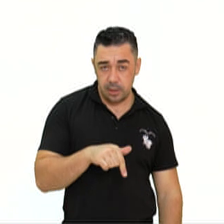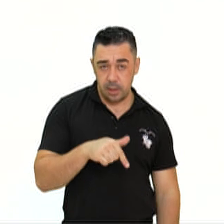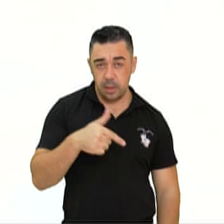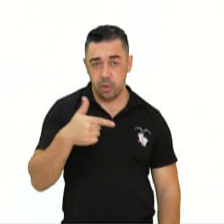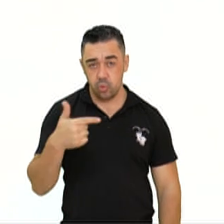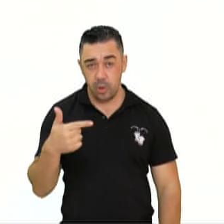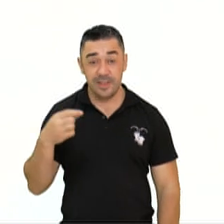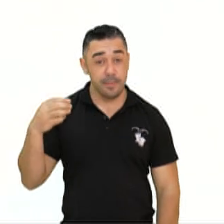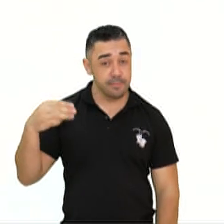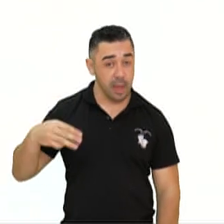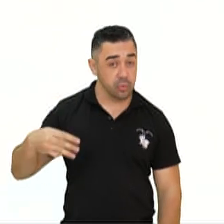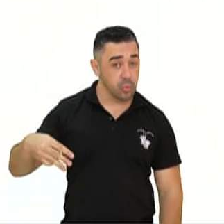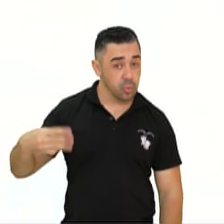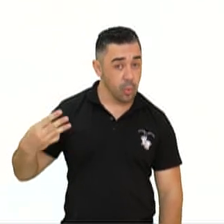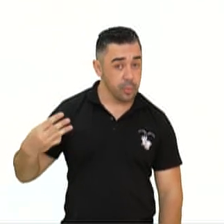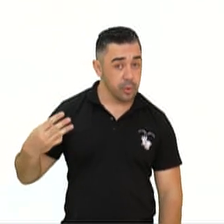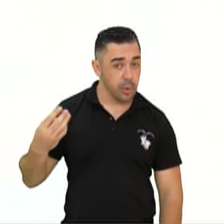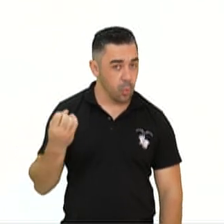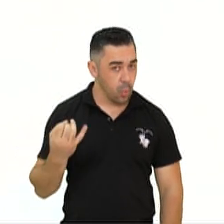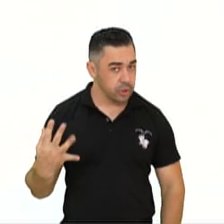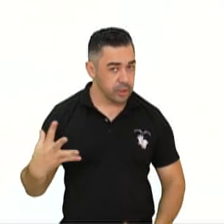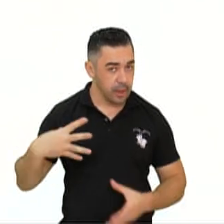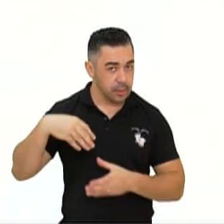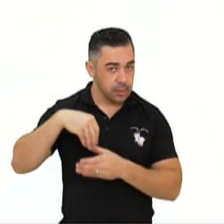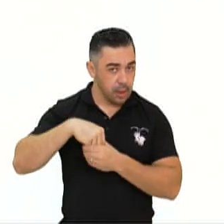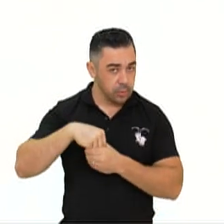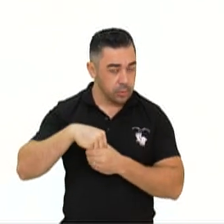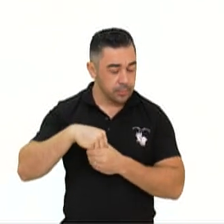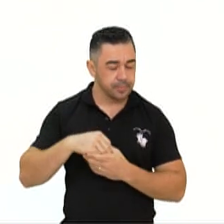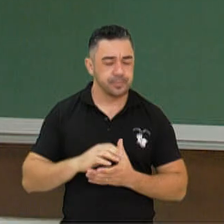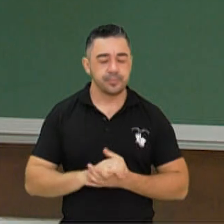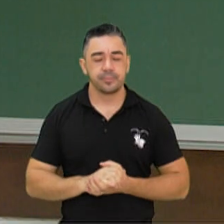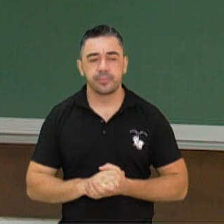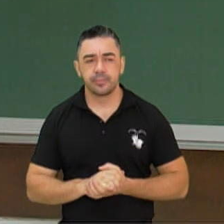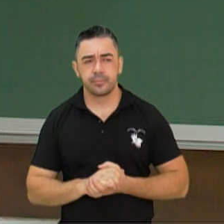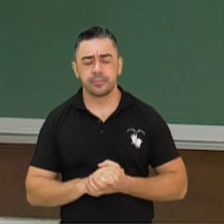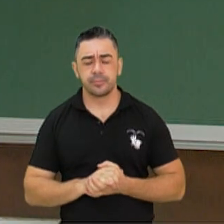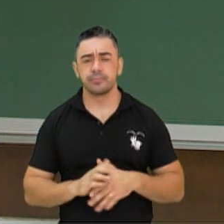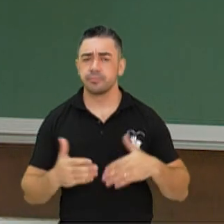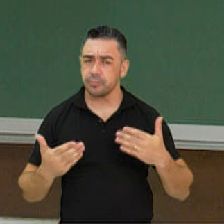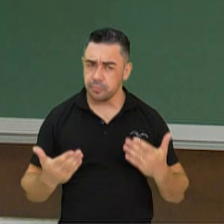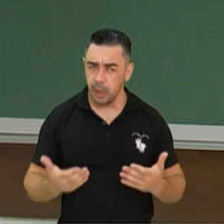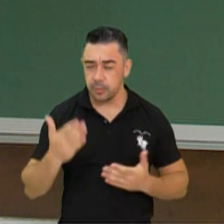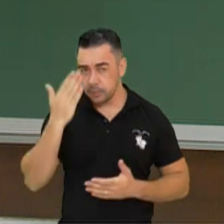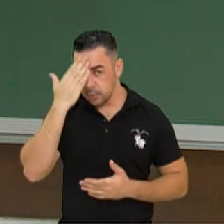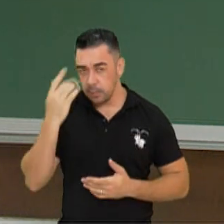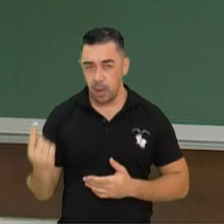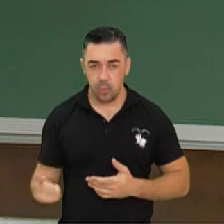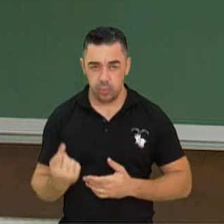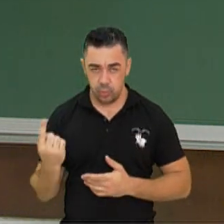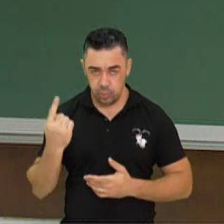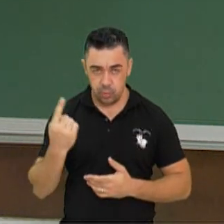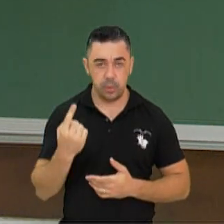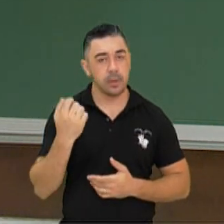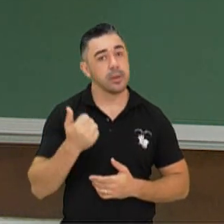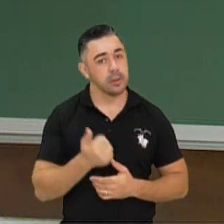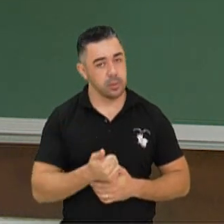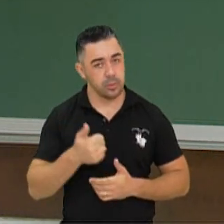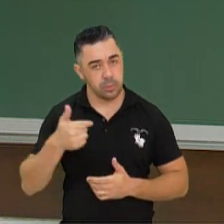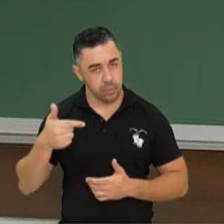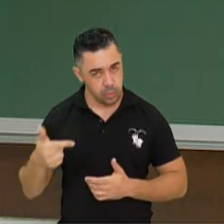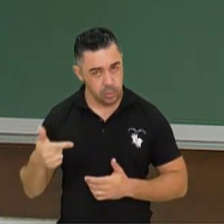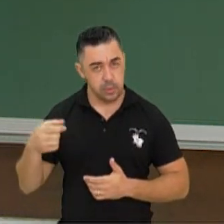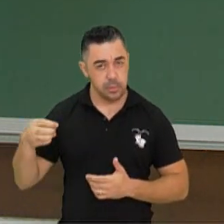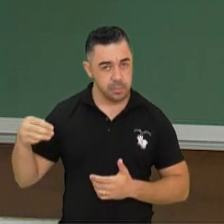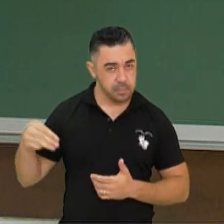metros cúbicos de volume nesse cilindro. Considerando que a altura do tanque é de 12 metros, que está lá